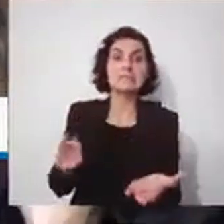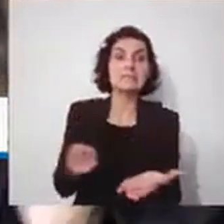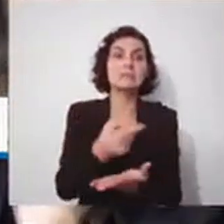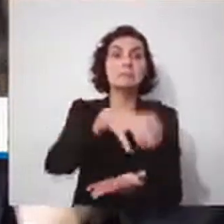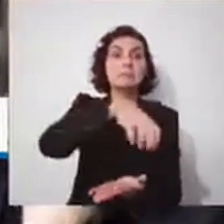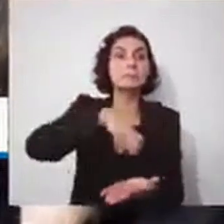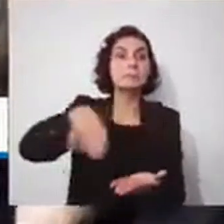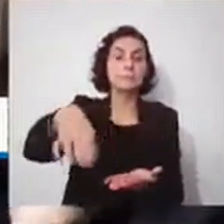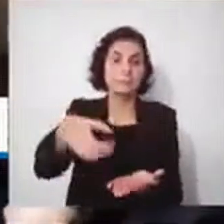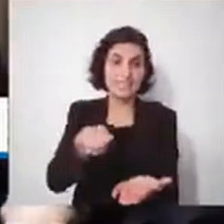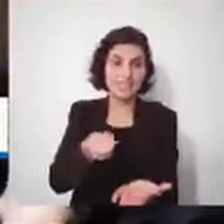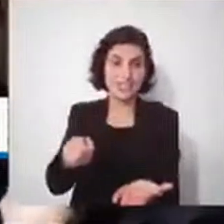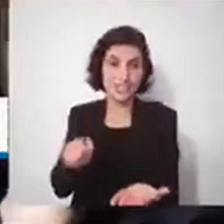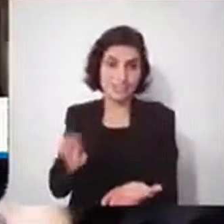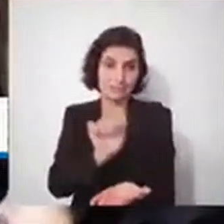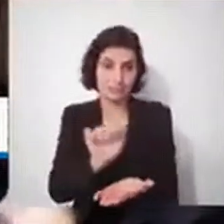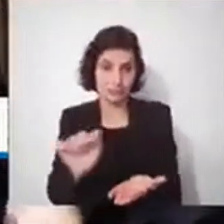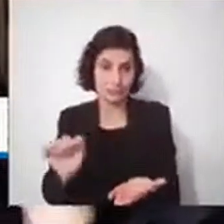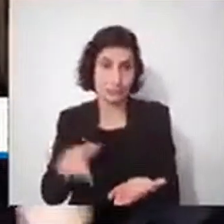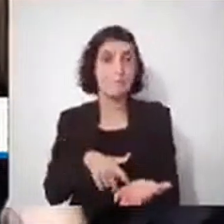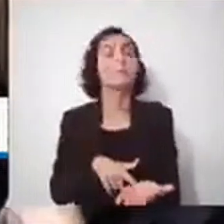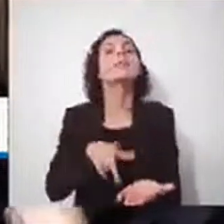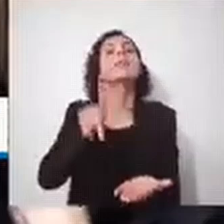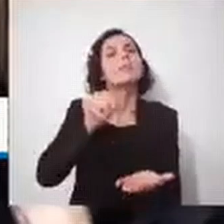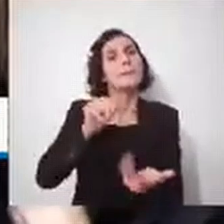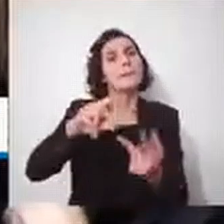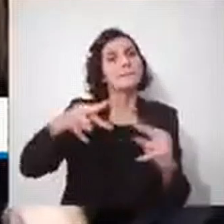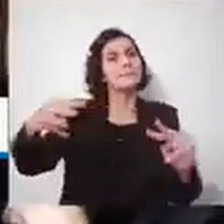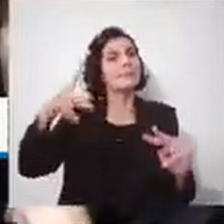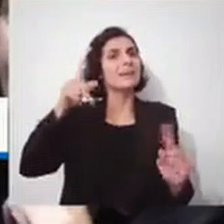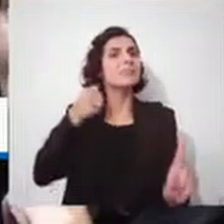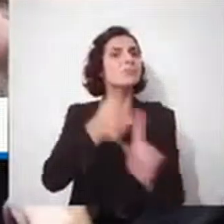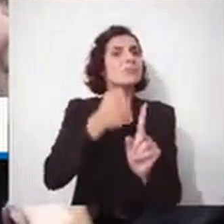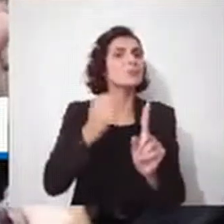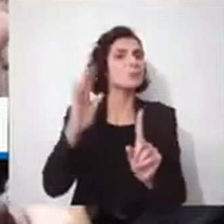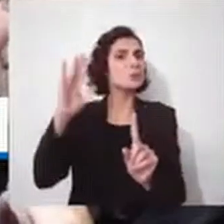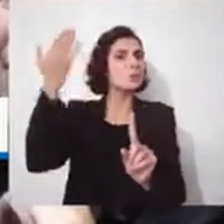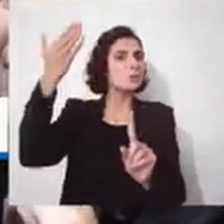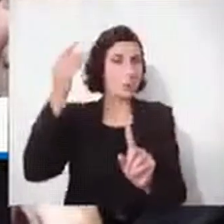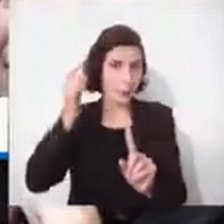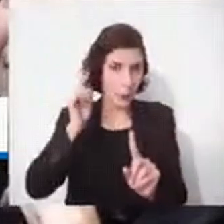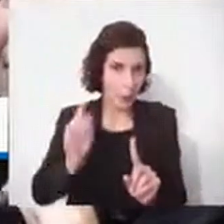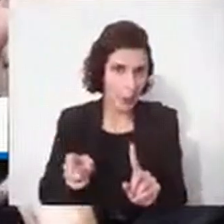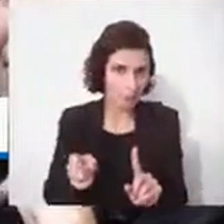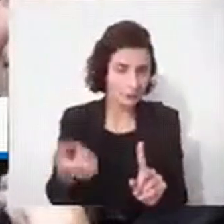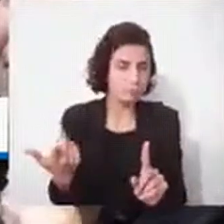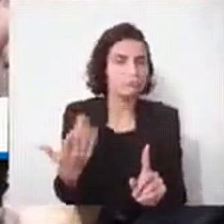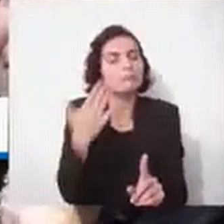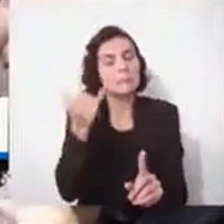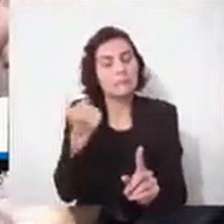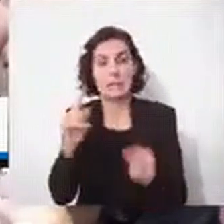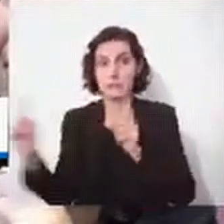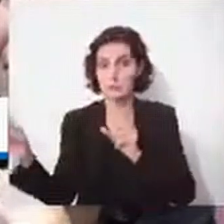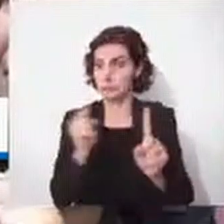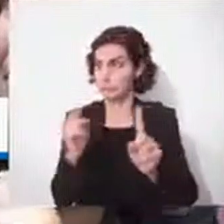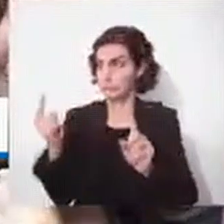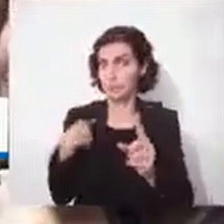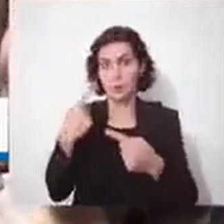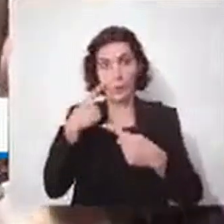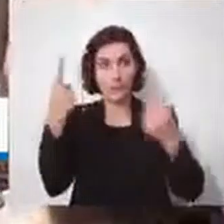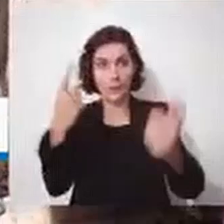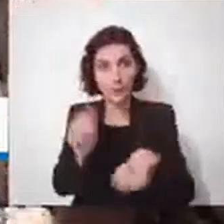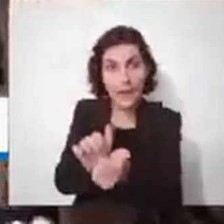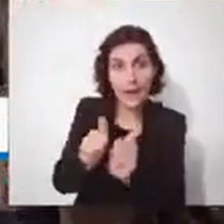desafio do município é adaptar o território para acolher transporte público e conforto para quem